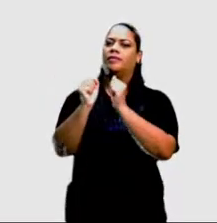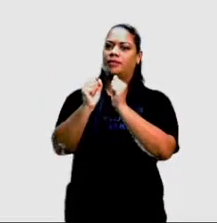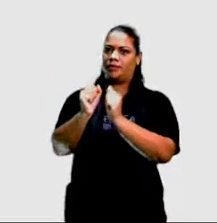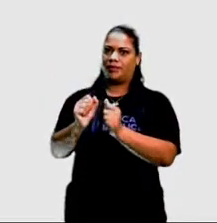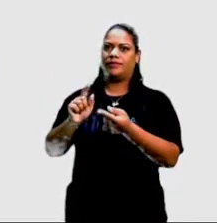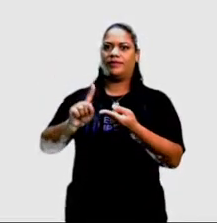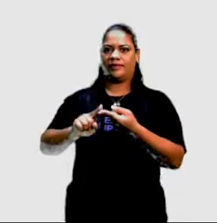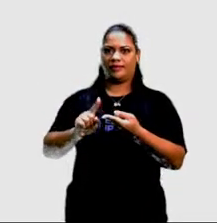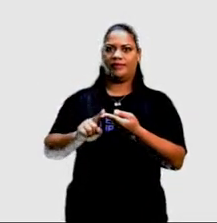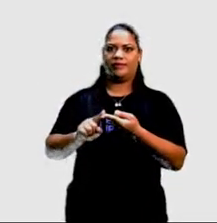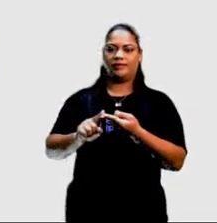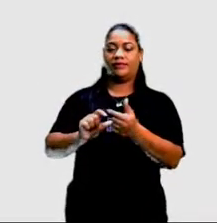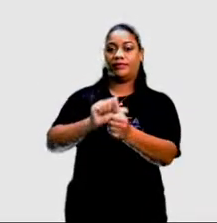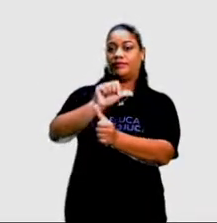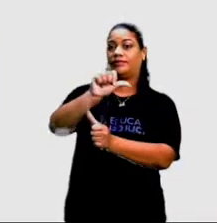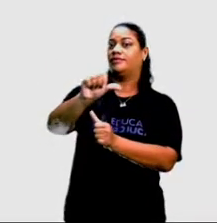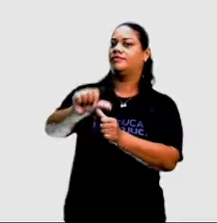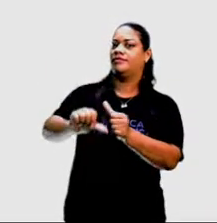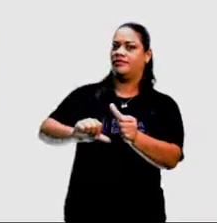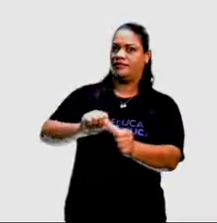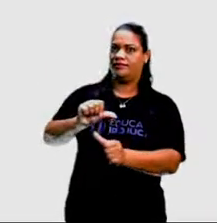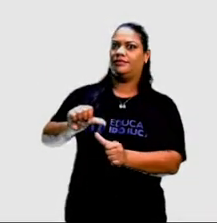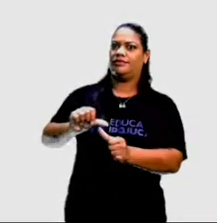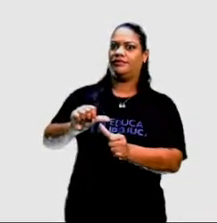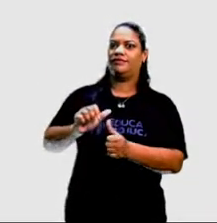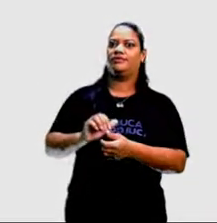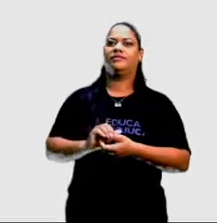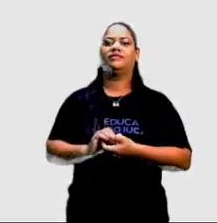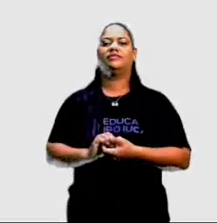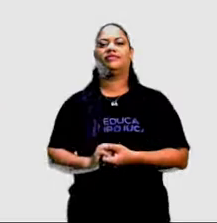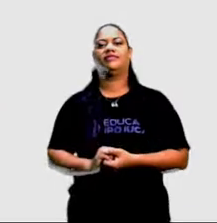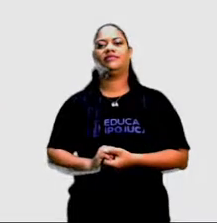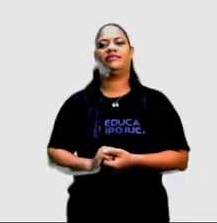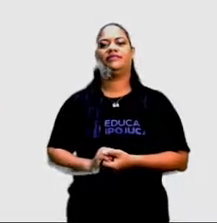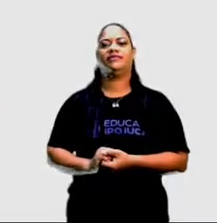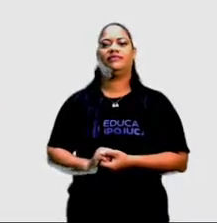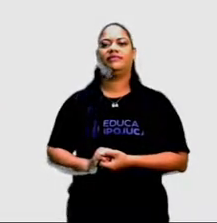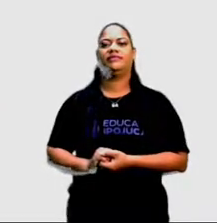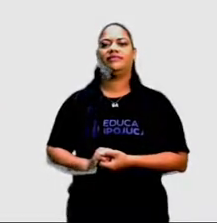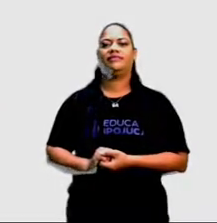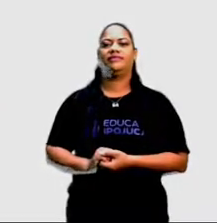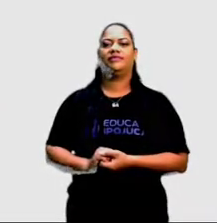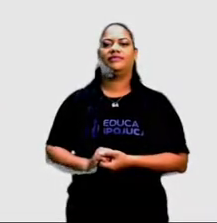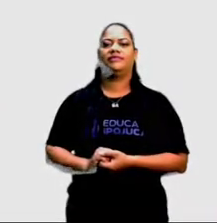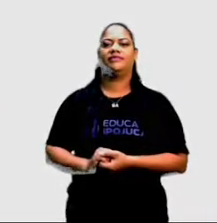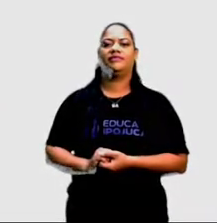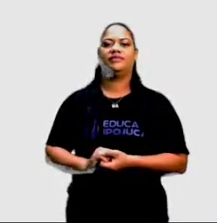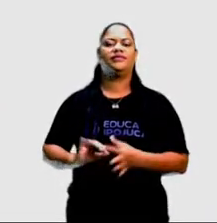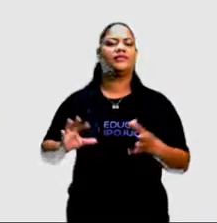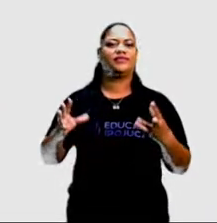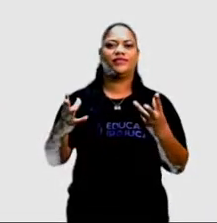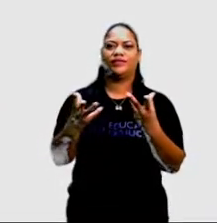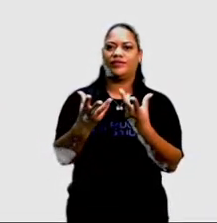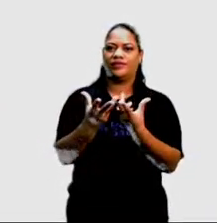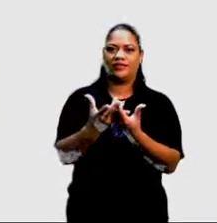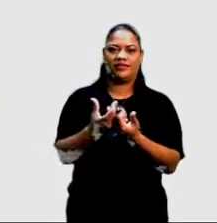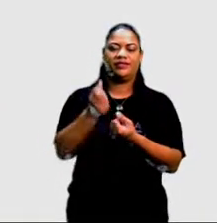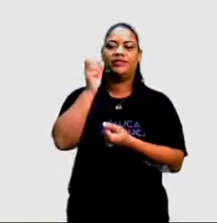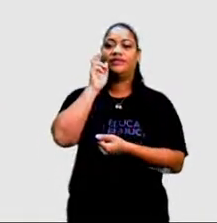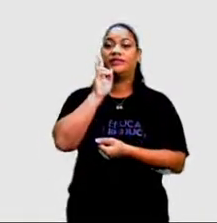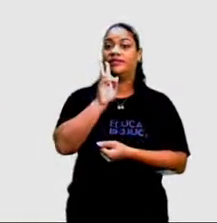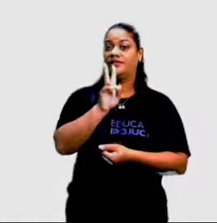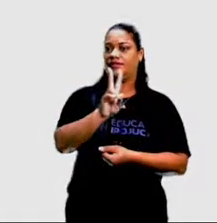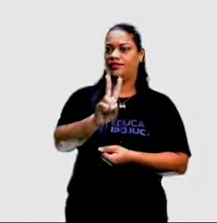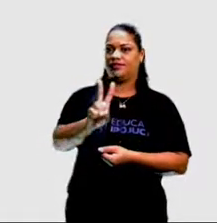cultural, como a gente chama no nosso dia a dia, paisagem modificada. Então, tudo que vemos